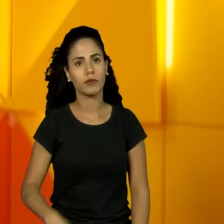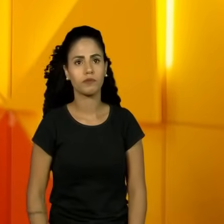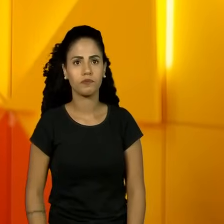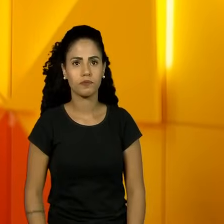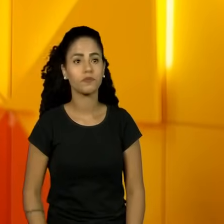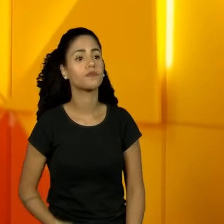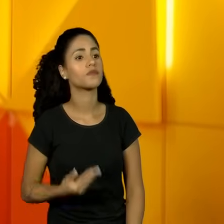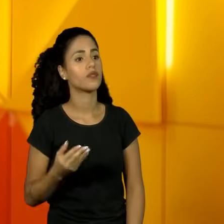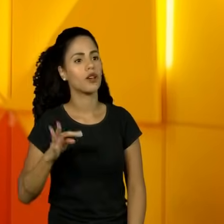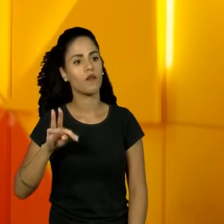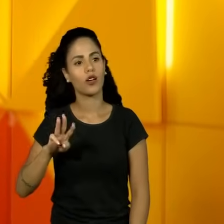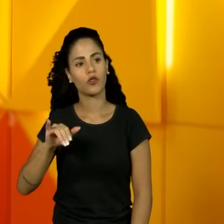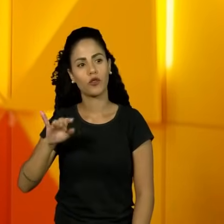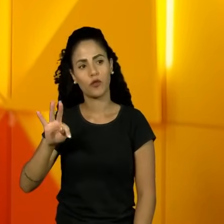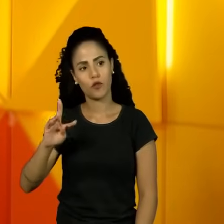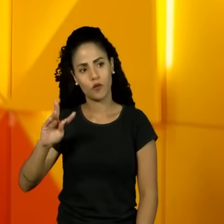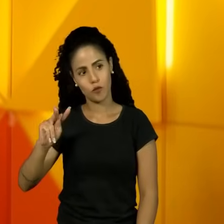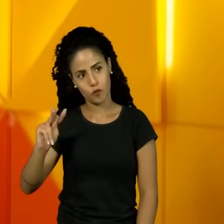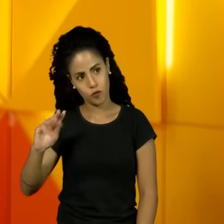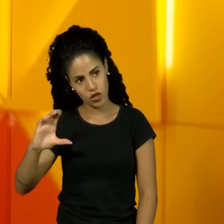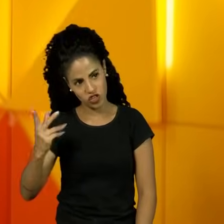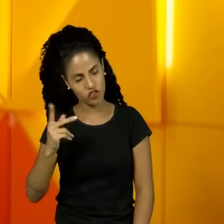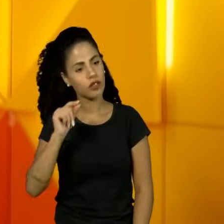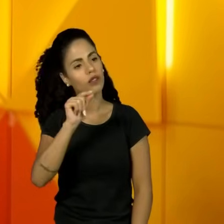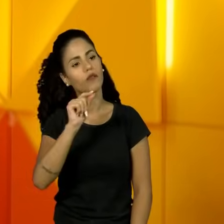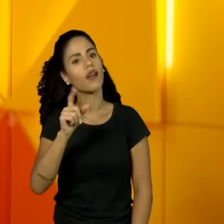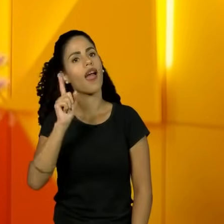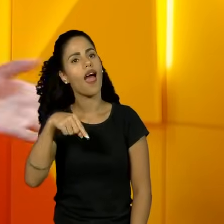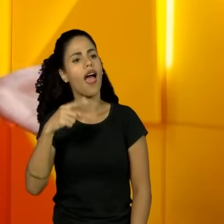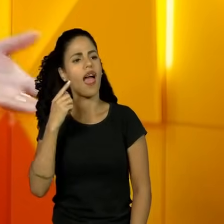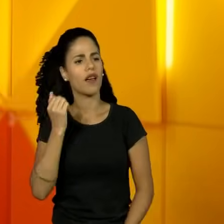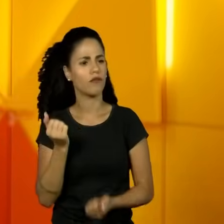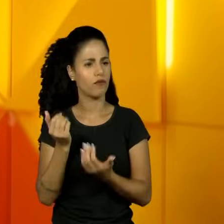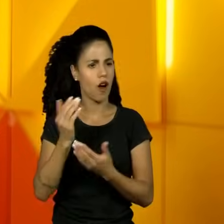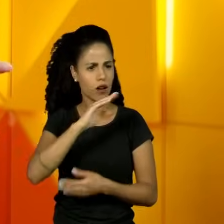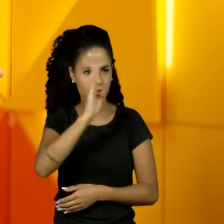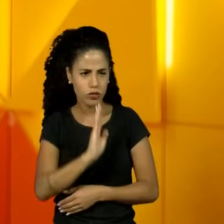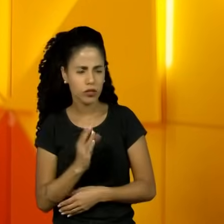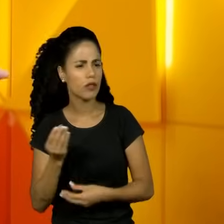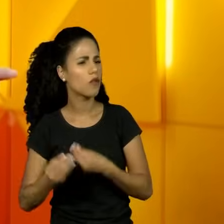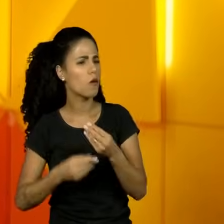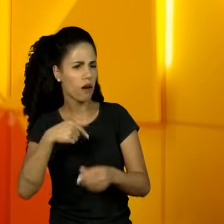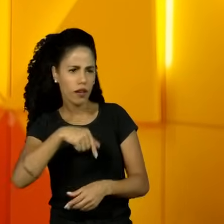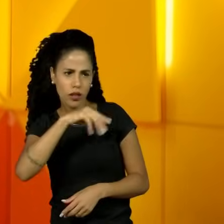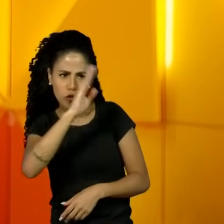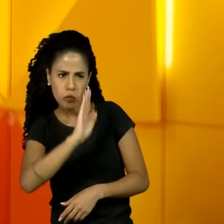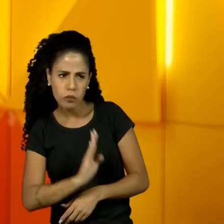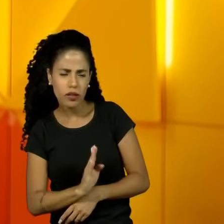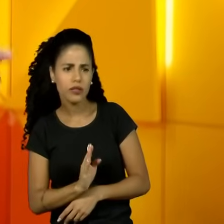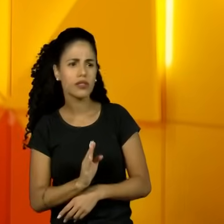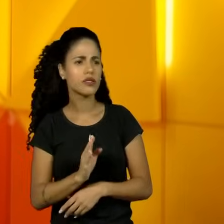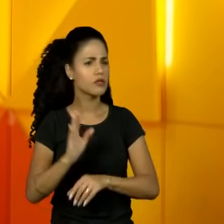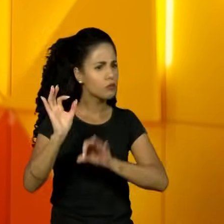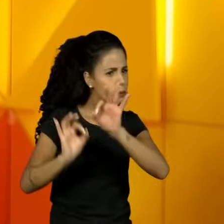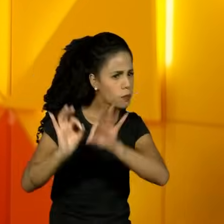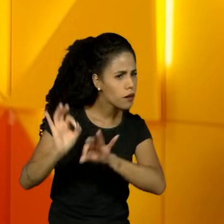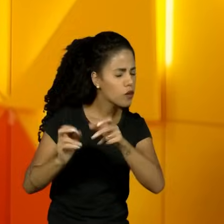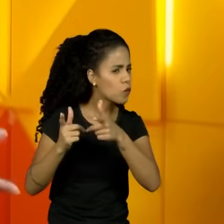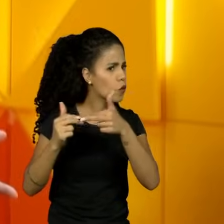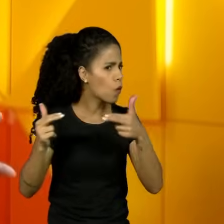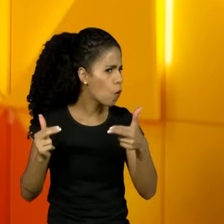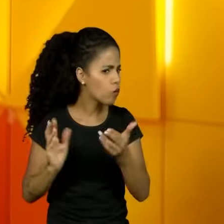a Twitch, acho que não é uma plataforma nacional. A gente tem alguma coisa aqui no Brasil sendo feita,